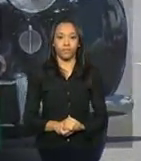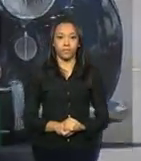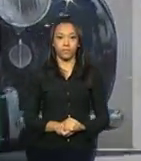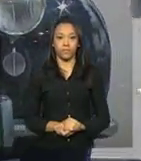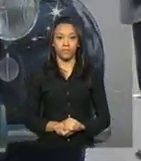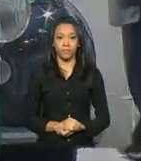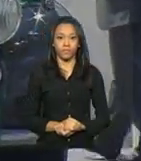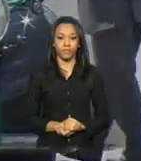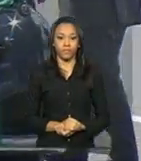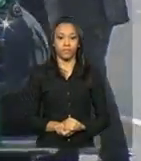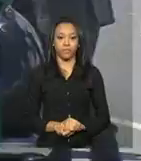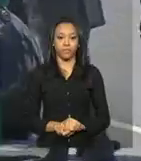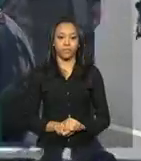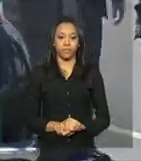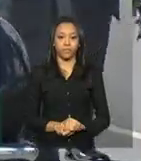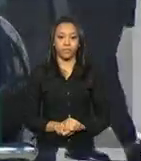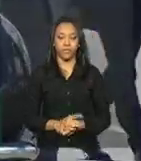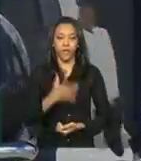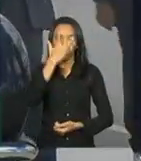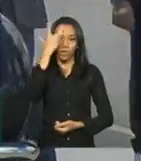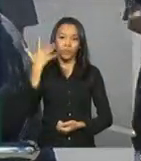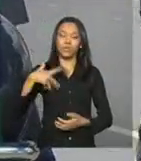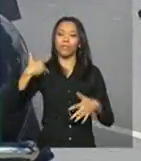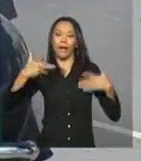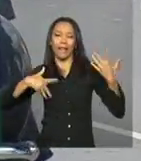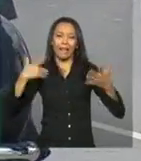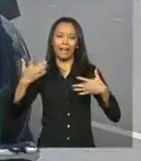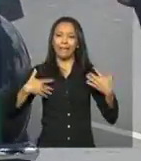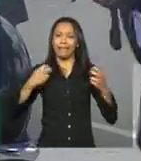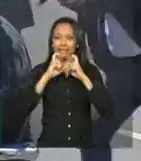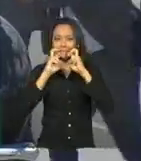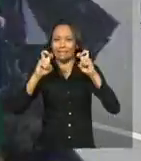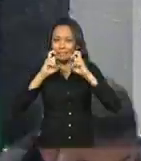Está escutando a saudação? As pessoas estão animadas, o público está...